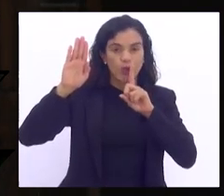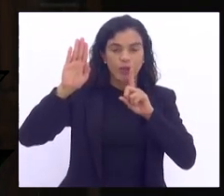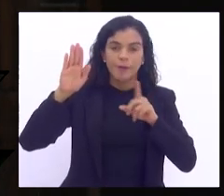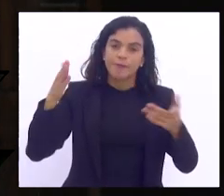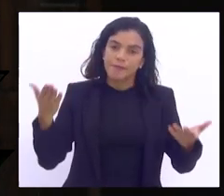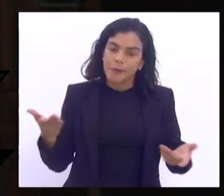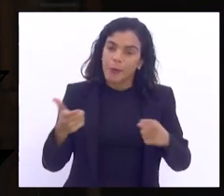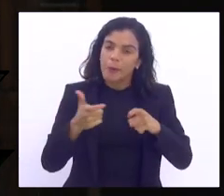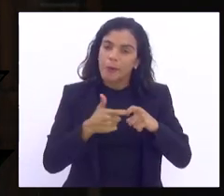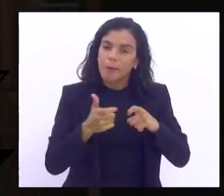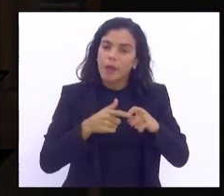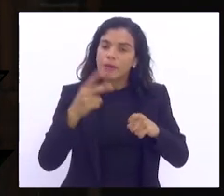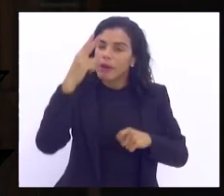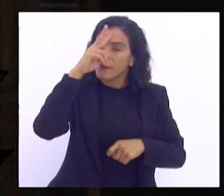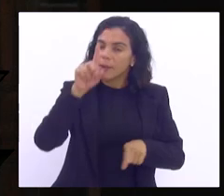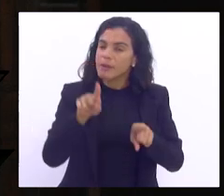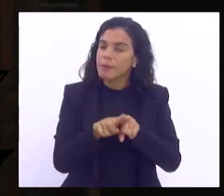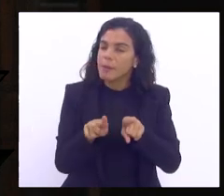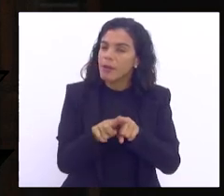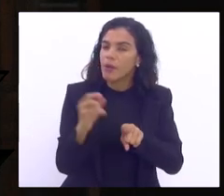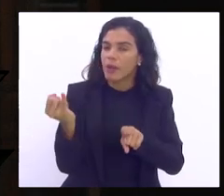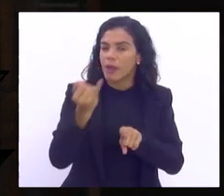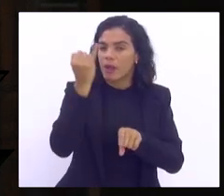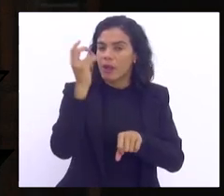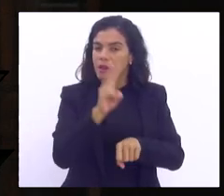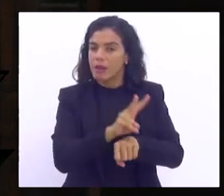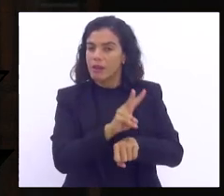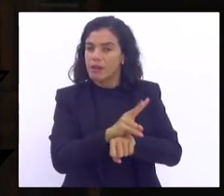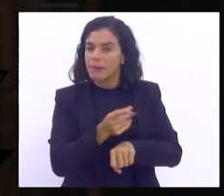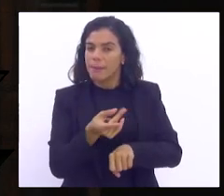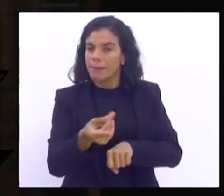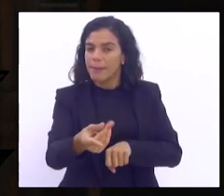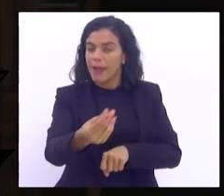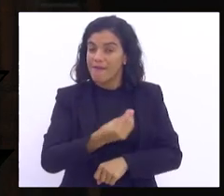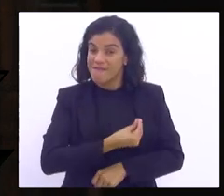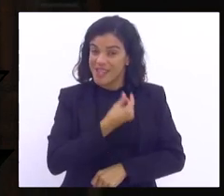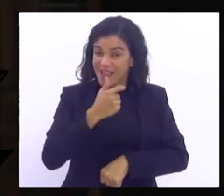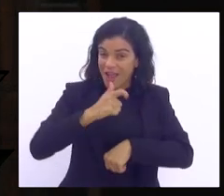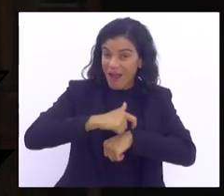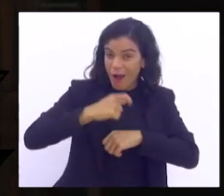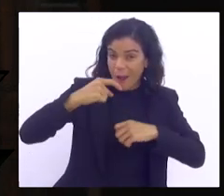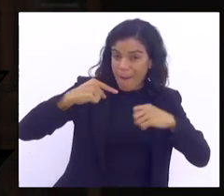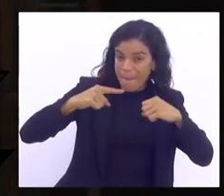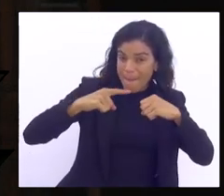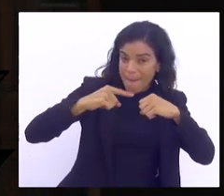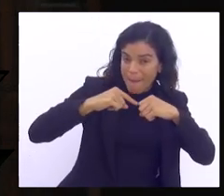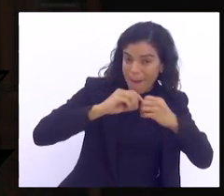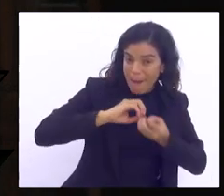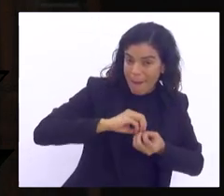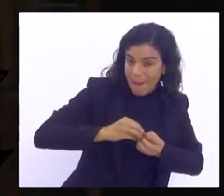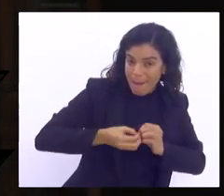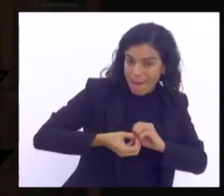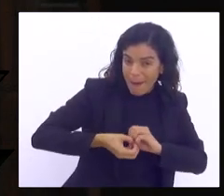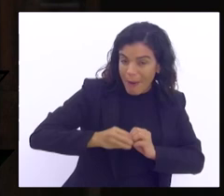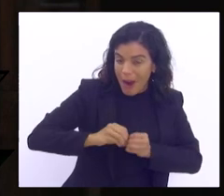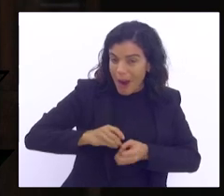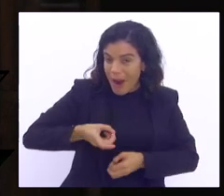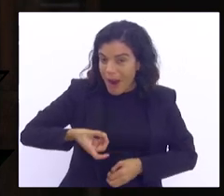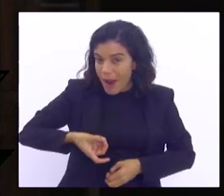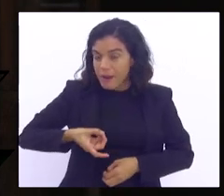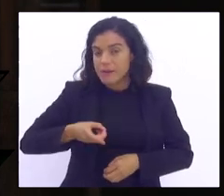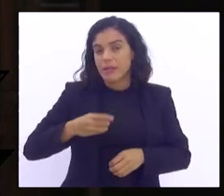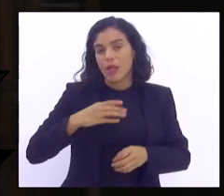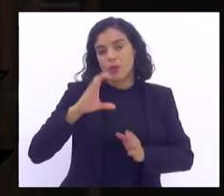O médico é de sempre se lembrar-se da importância de preservar a vida humana desde a concepção até a morte. Isso está lá no